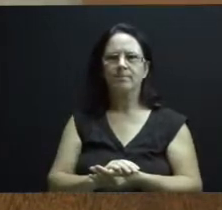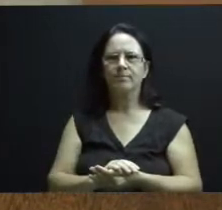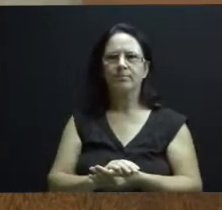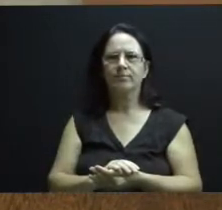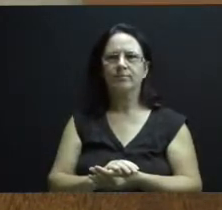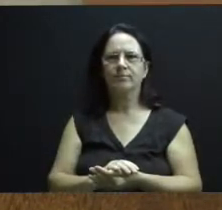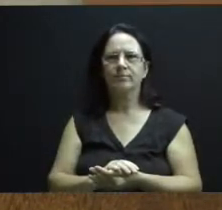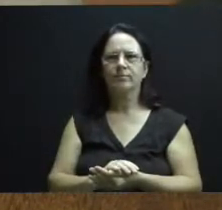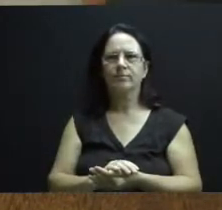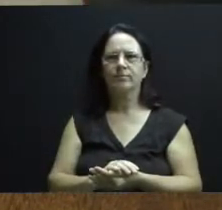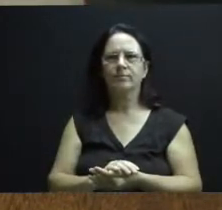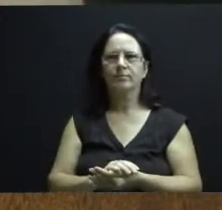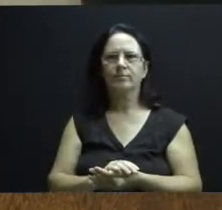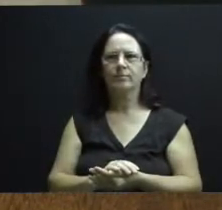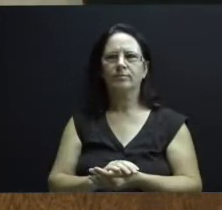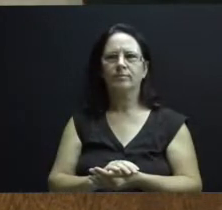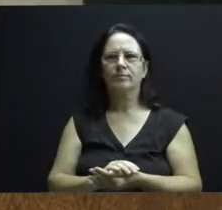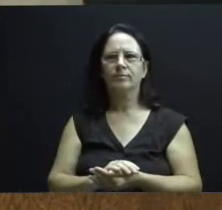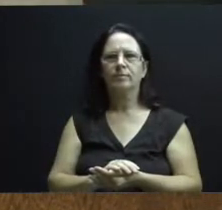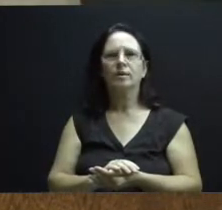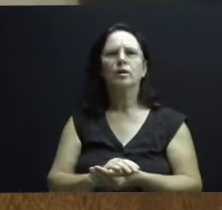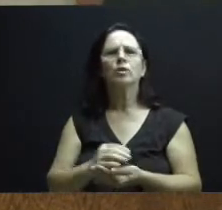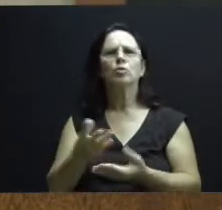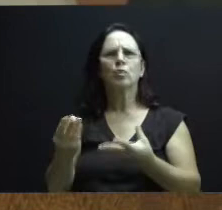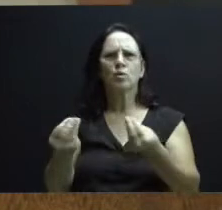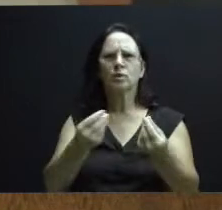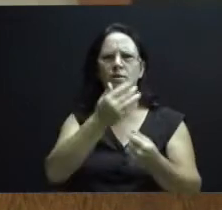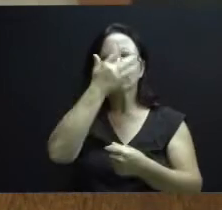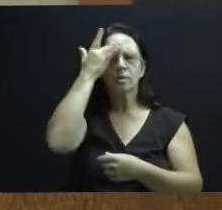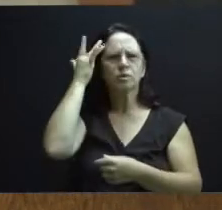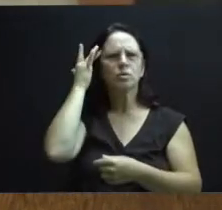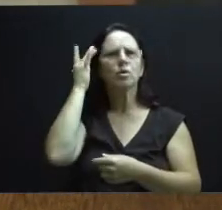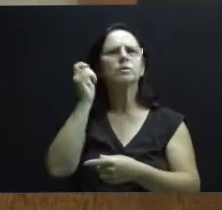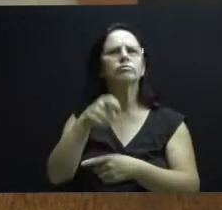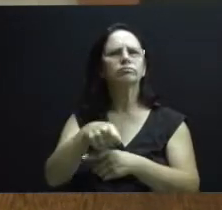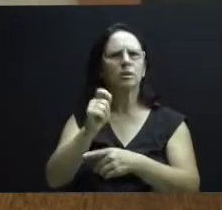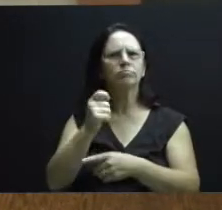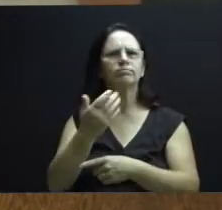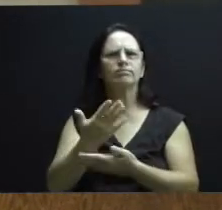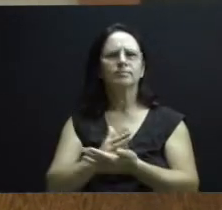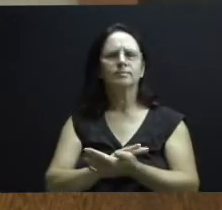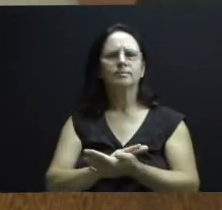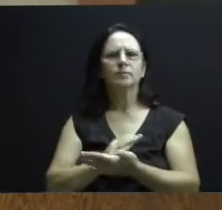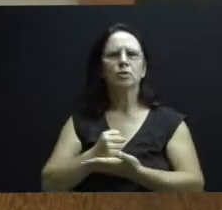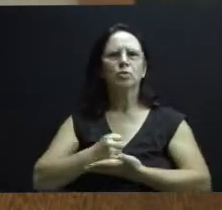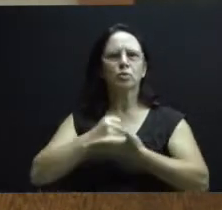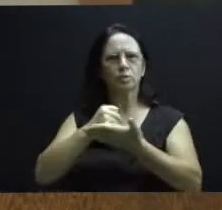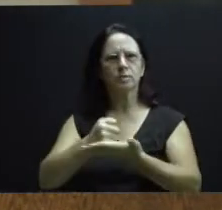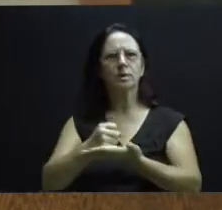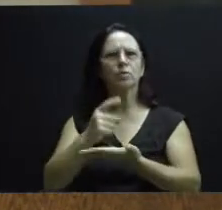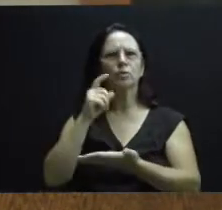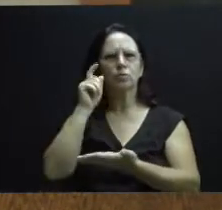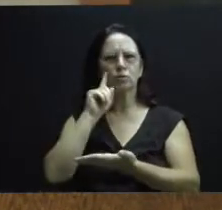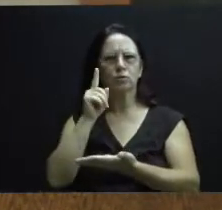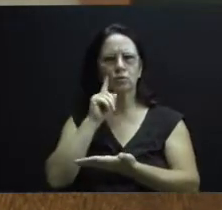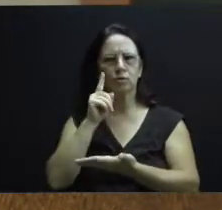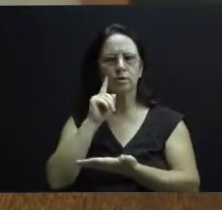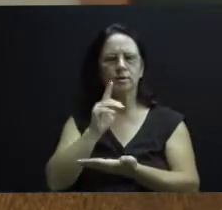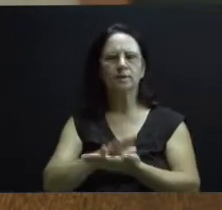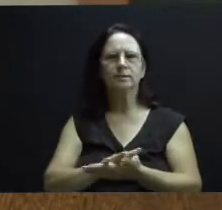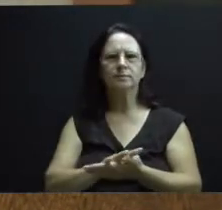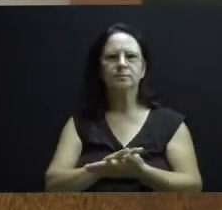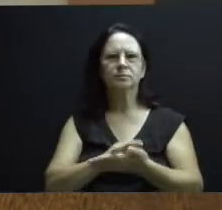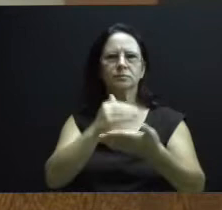é muitos atiraram o seu sustento mediante o fato apontado requer observadas as formalidades